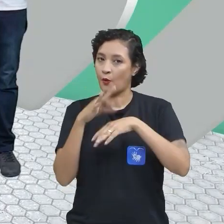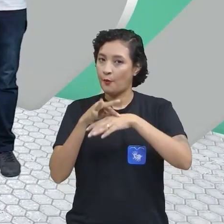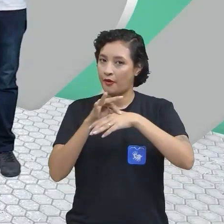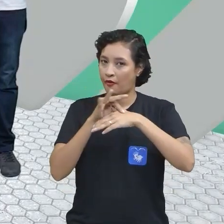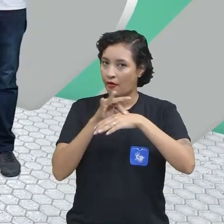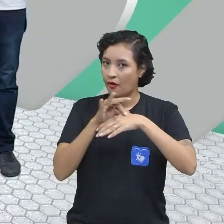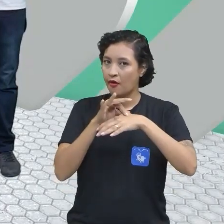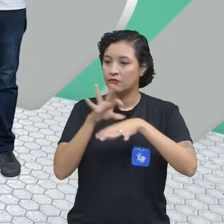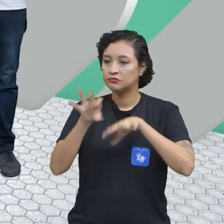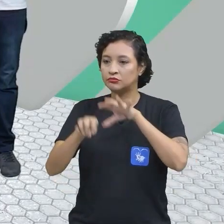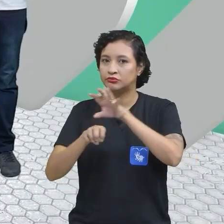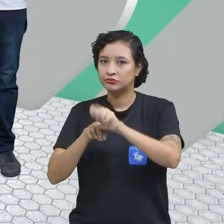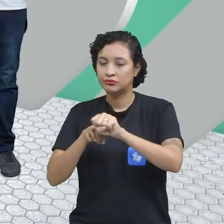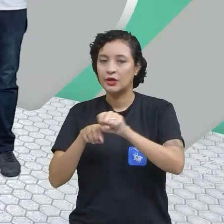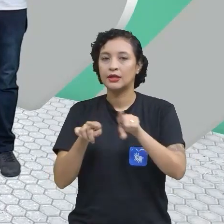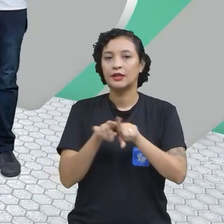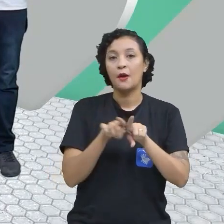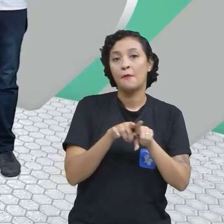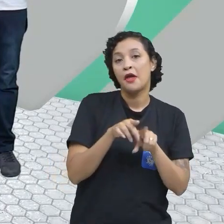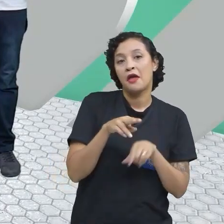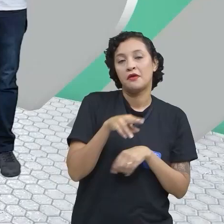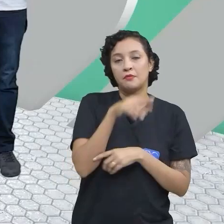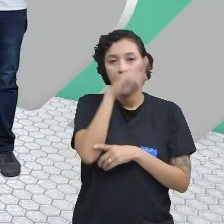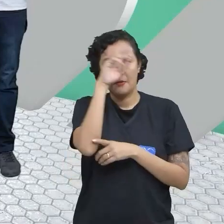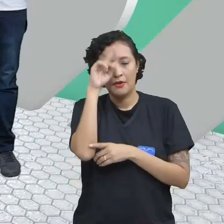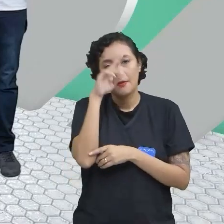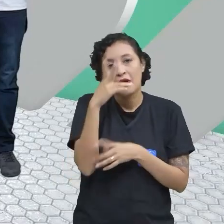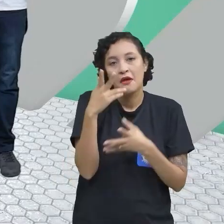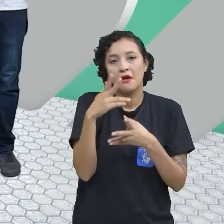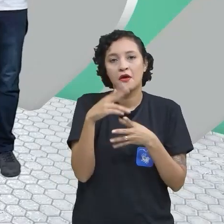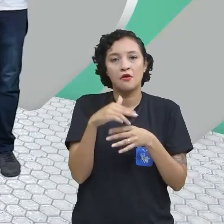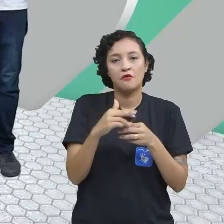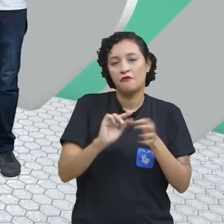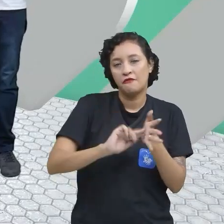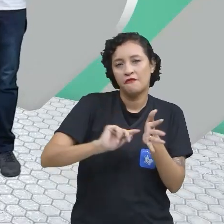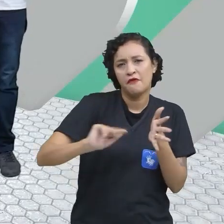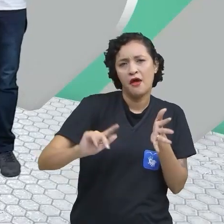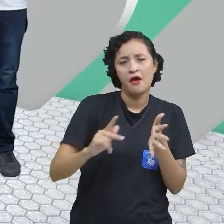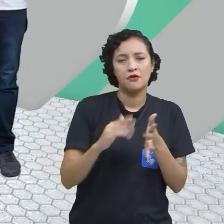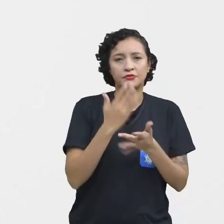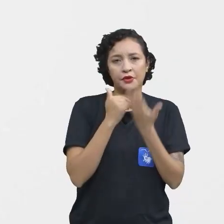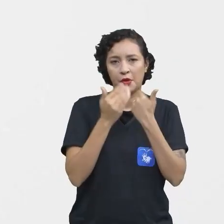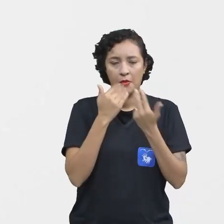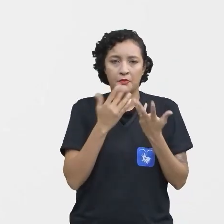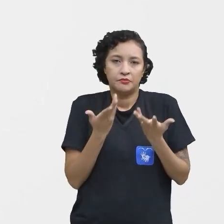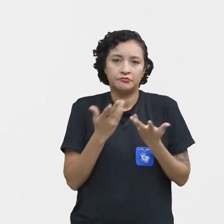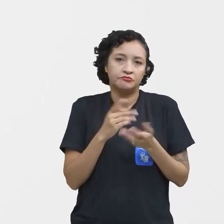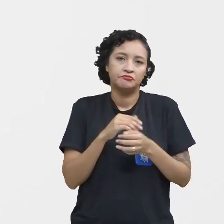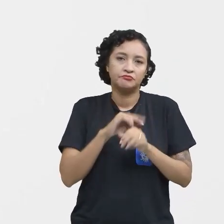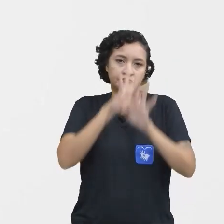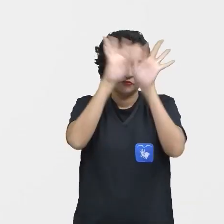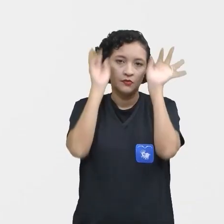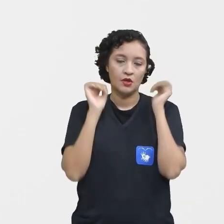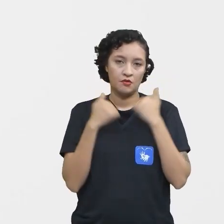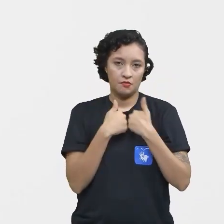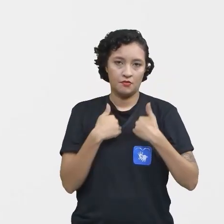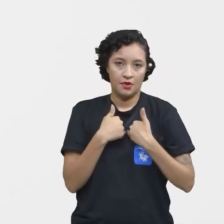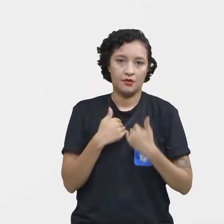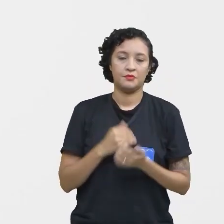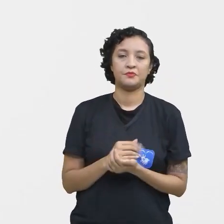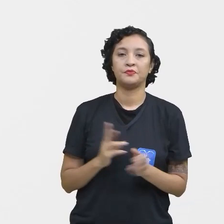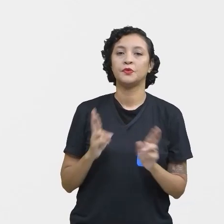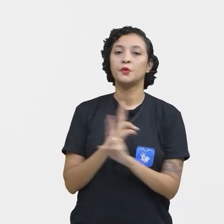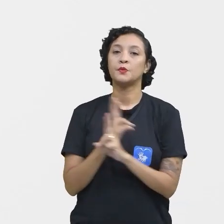outros se alimentam de insetos e por aí vai. É o que nós vamos ver hoje. Então, essa relação ela é